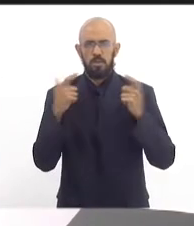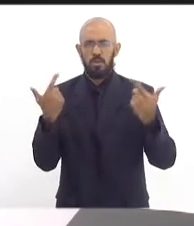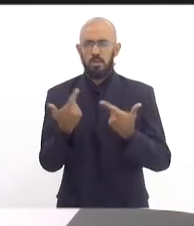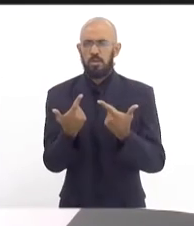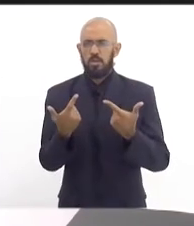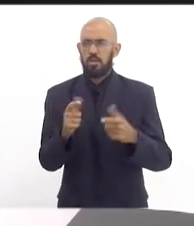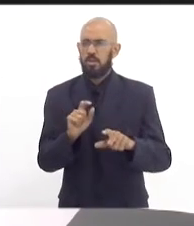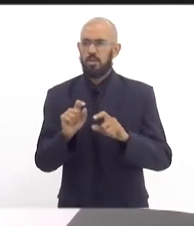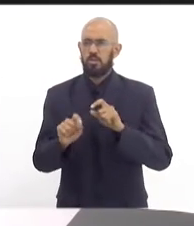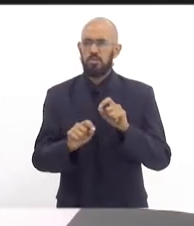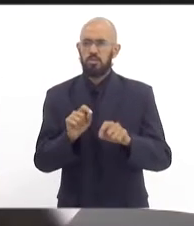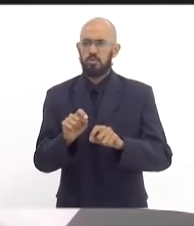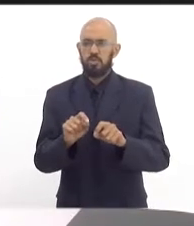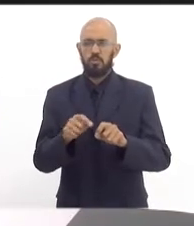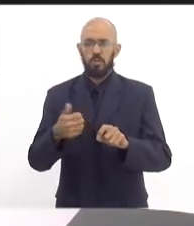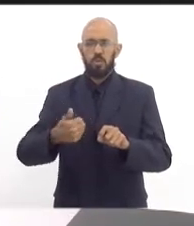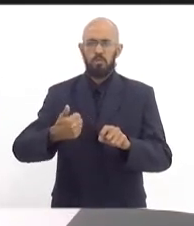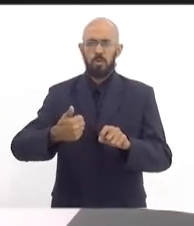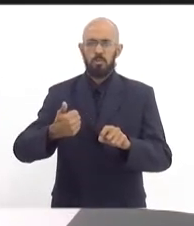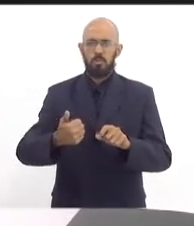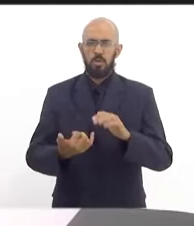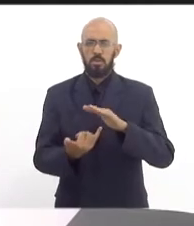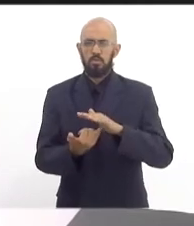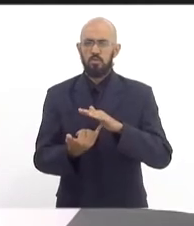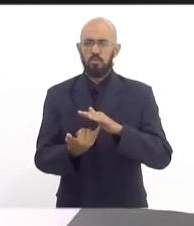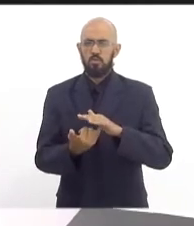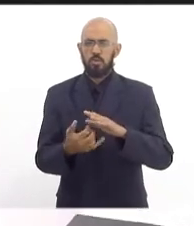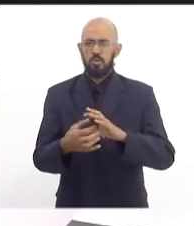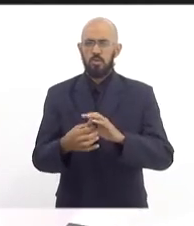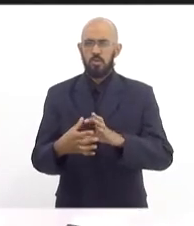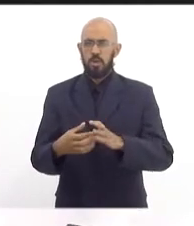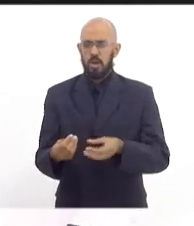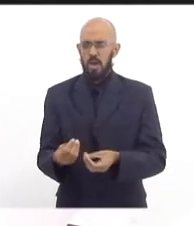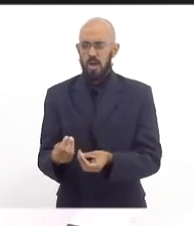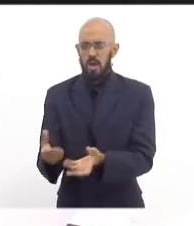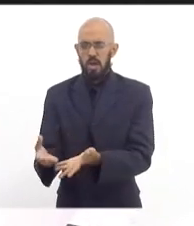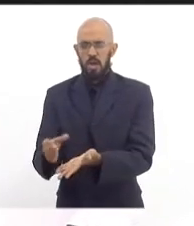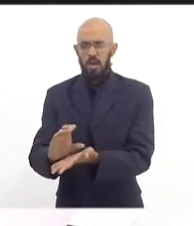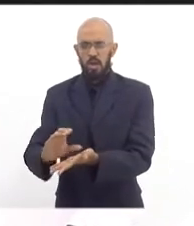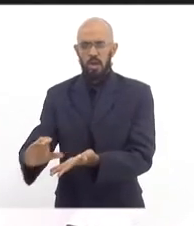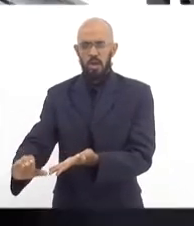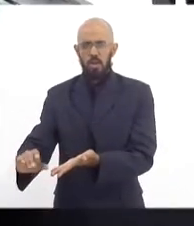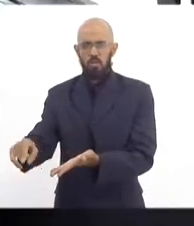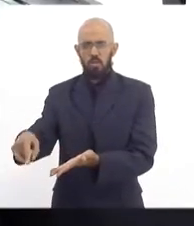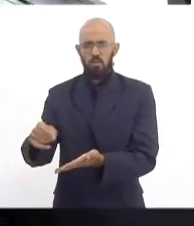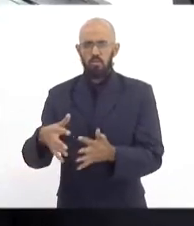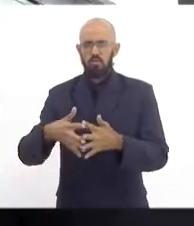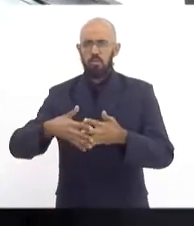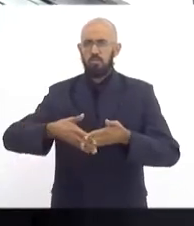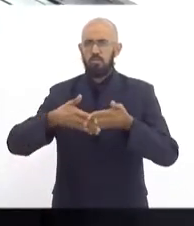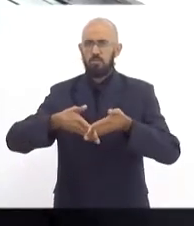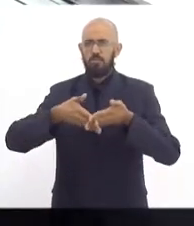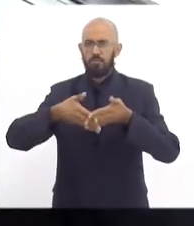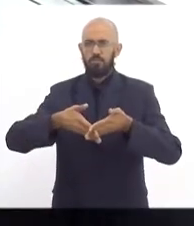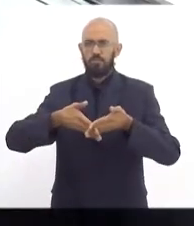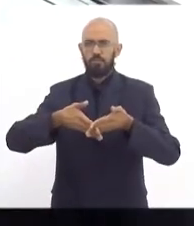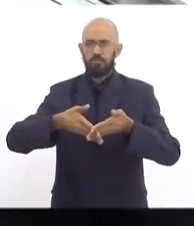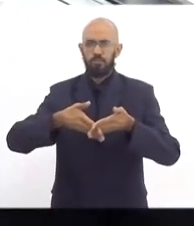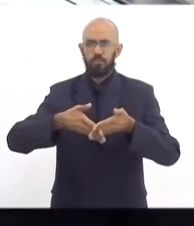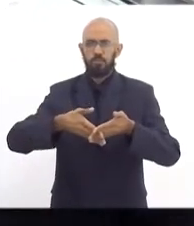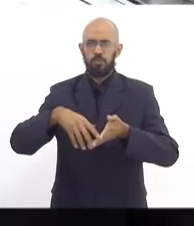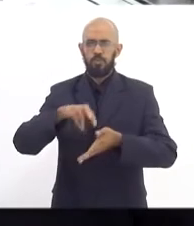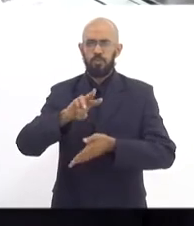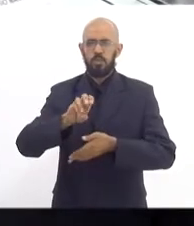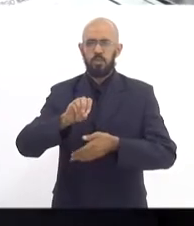Legislativa foi a primeira instituição a liberar recursos para Petrópolis no montante de